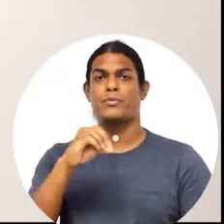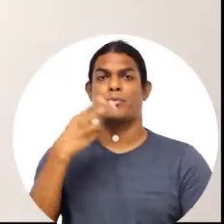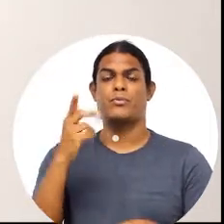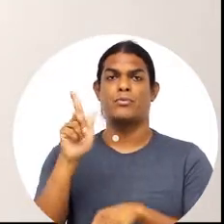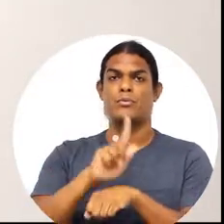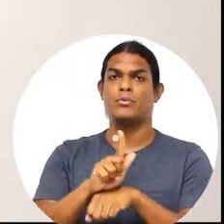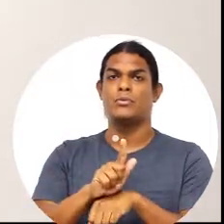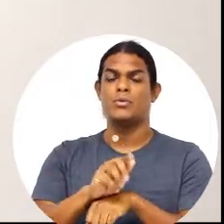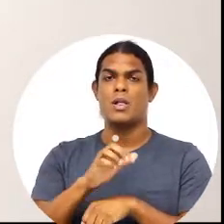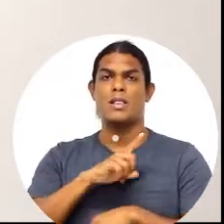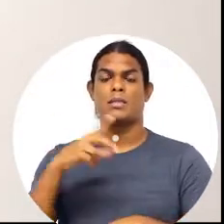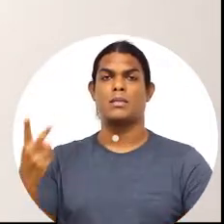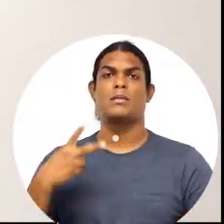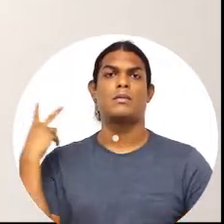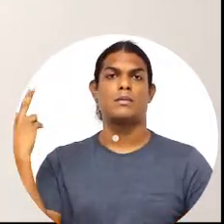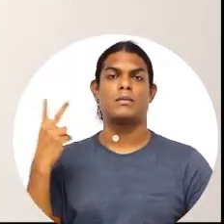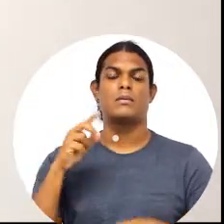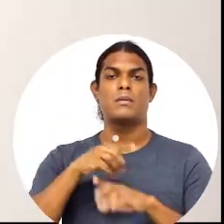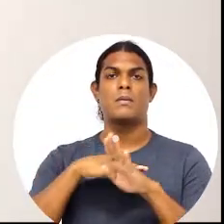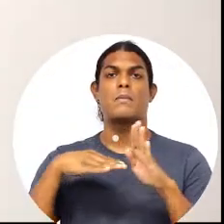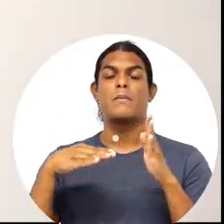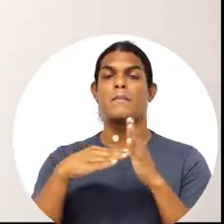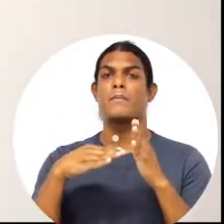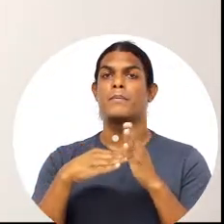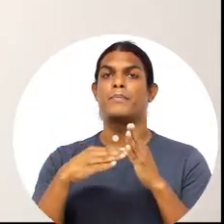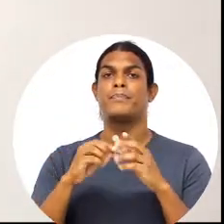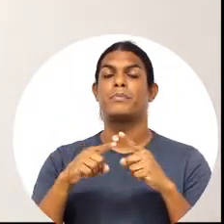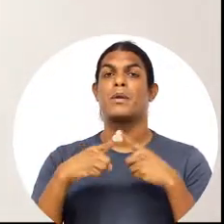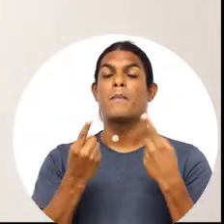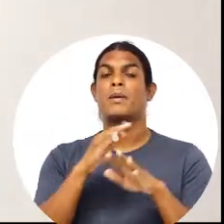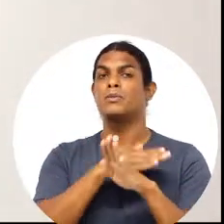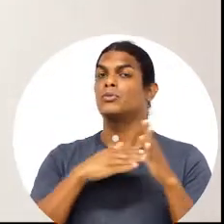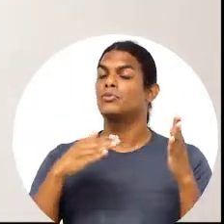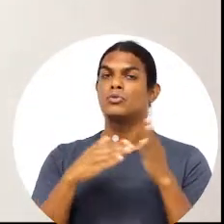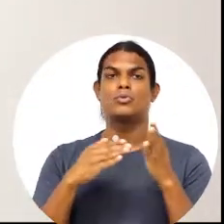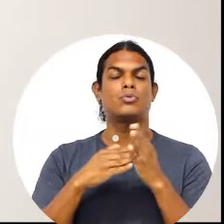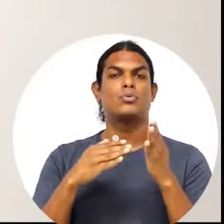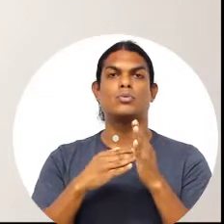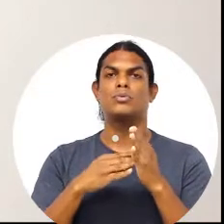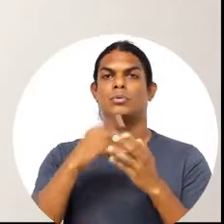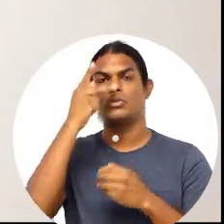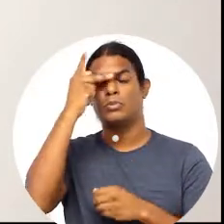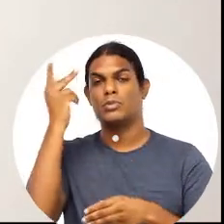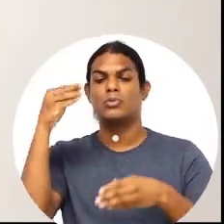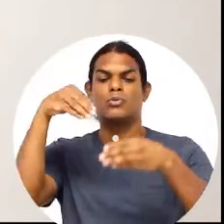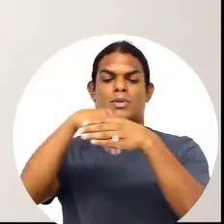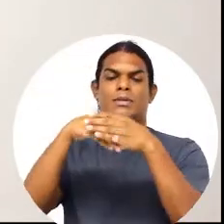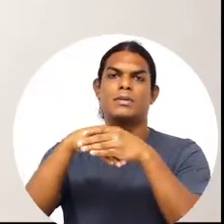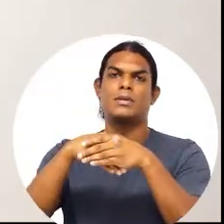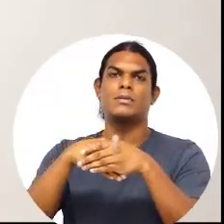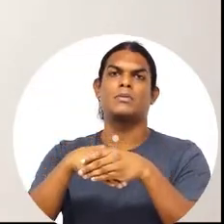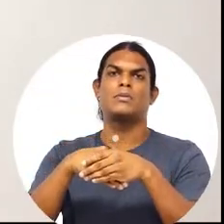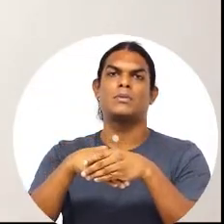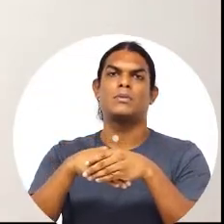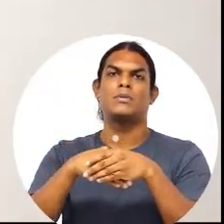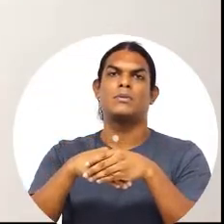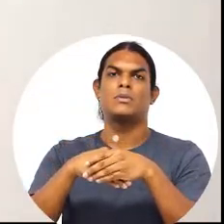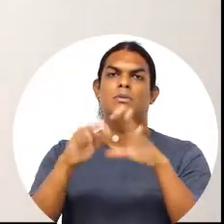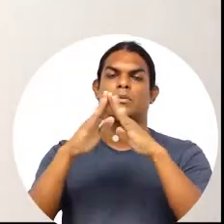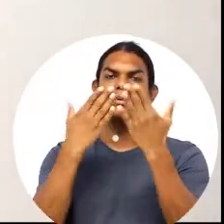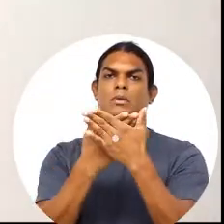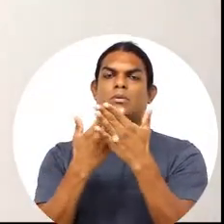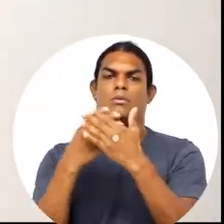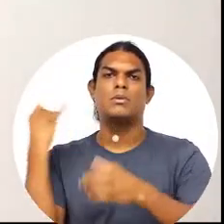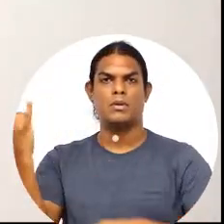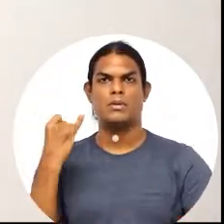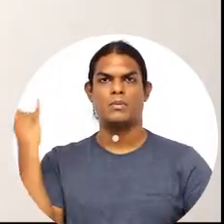escolar, a estrutura do ambiente educacional, toda a base da sociedade. Então serão convocados a esse processo